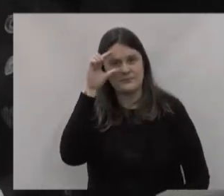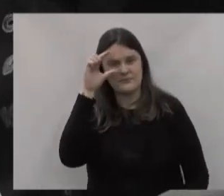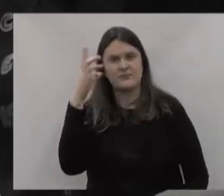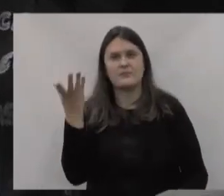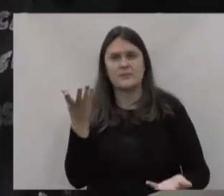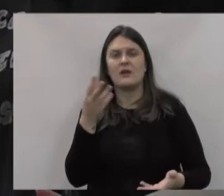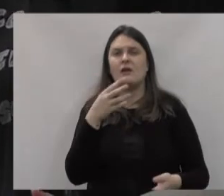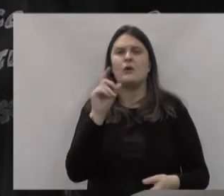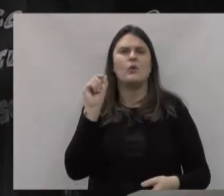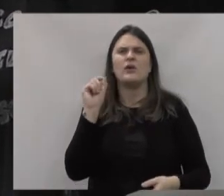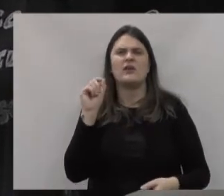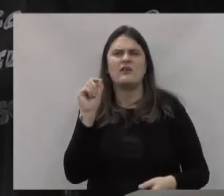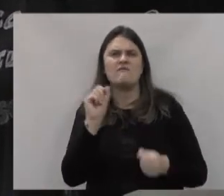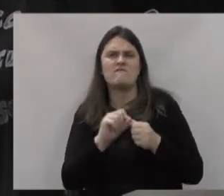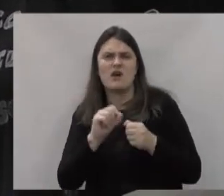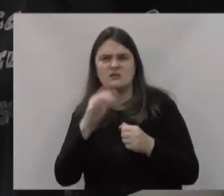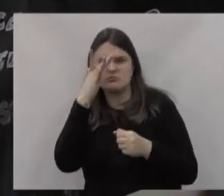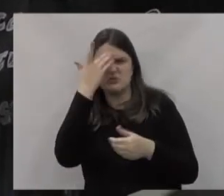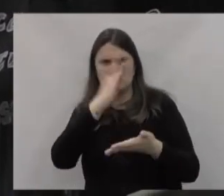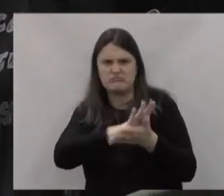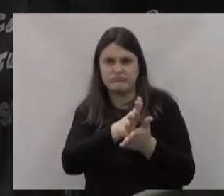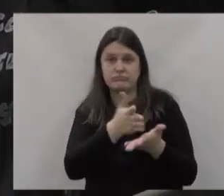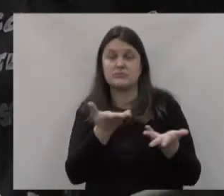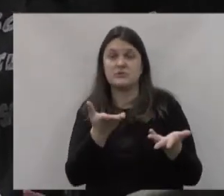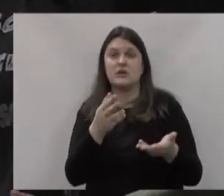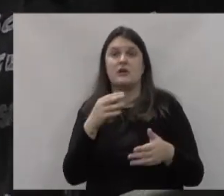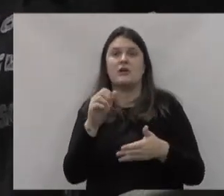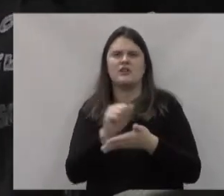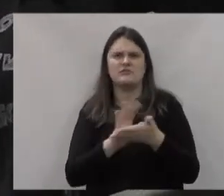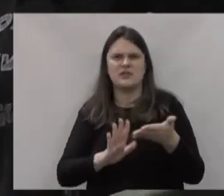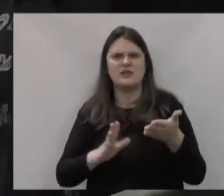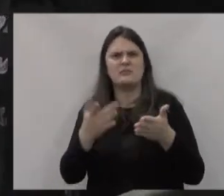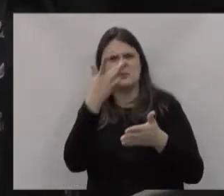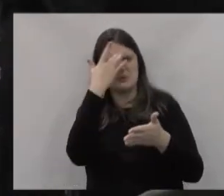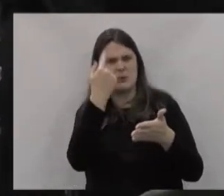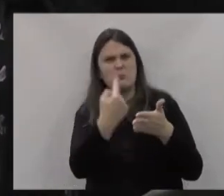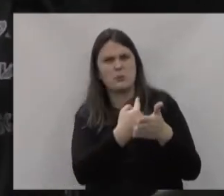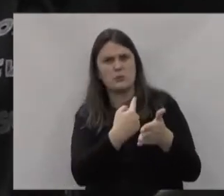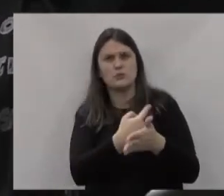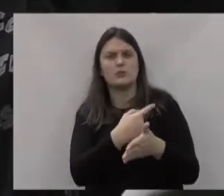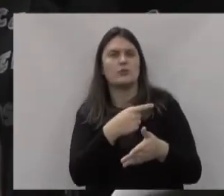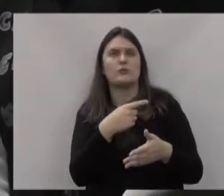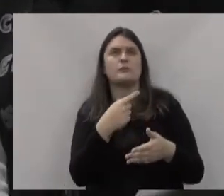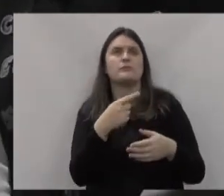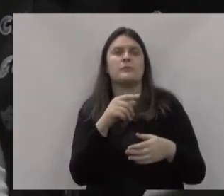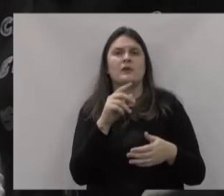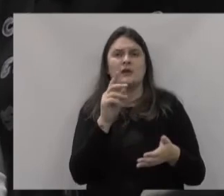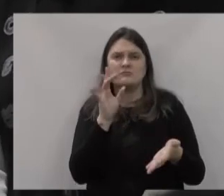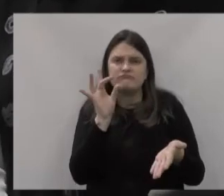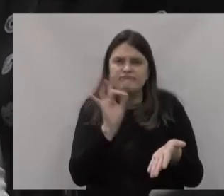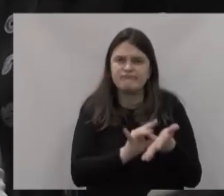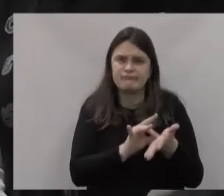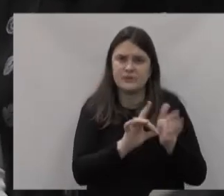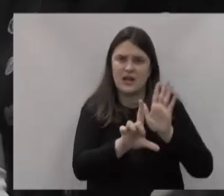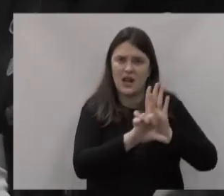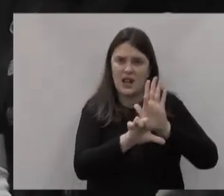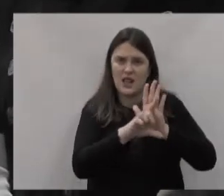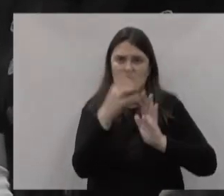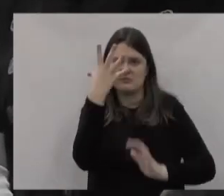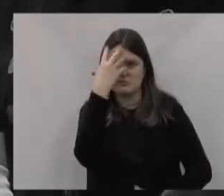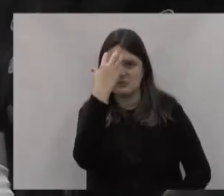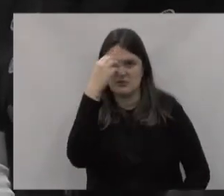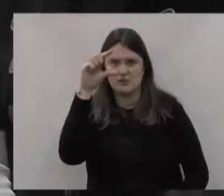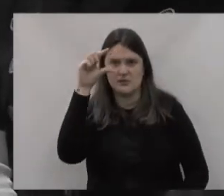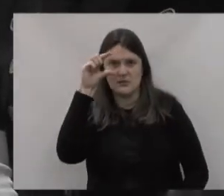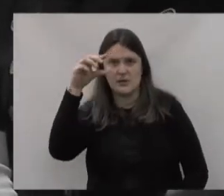agressor, numa das nossas atividades, perguntaram, né, e questionaram também sobre a efetividade da Lei Maria da Penha no